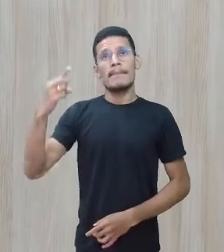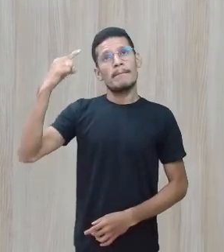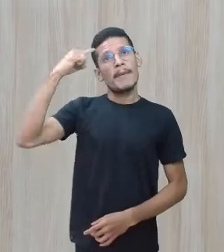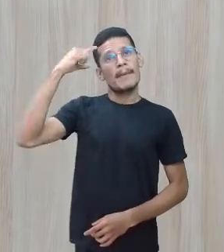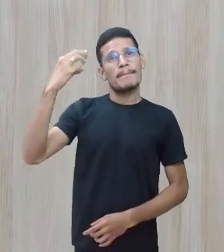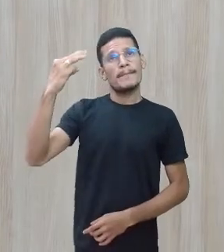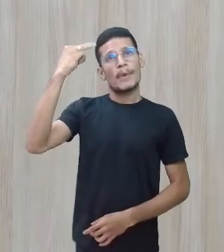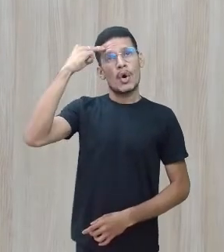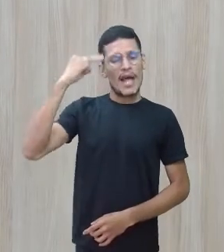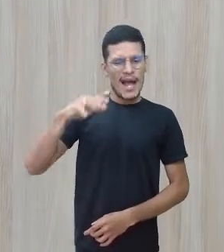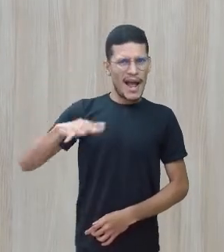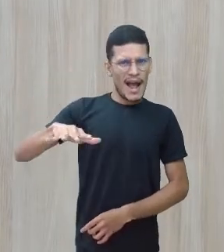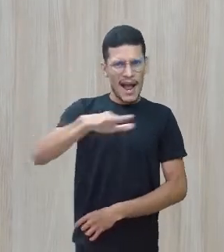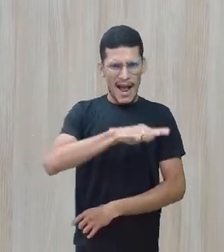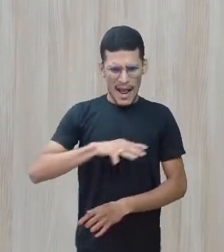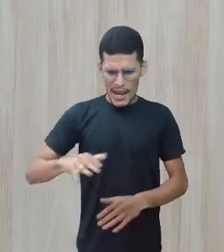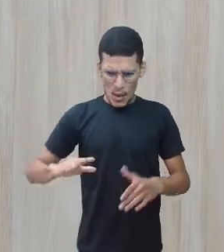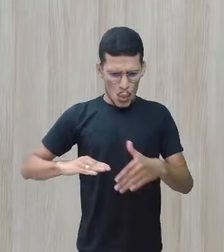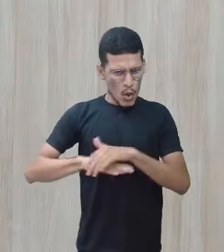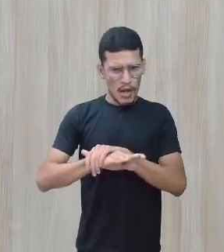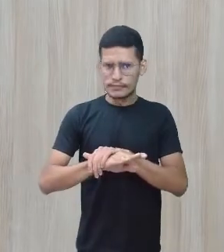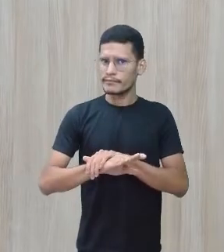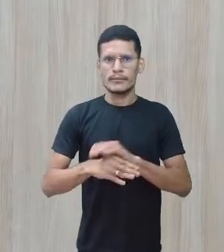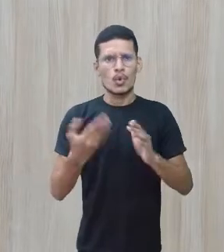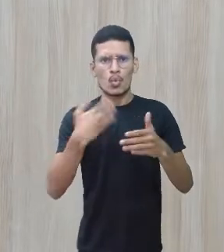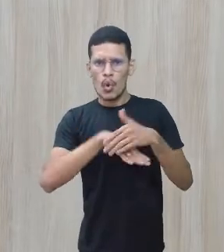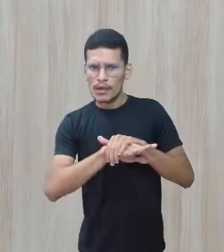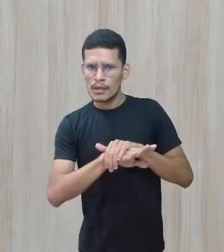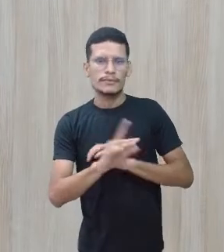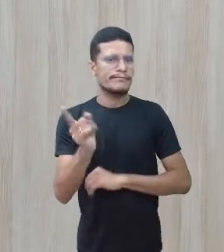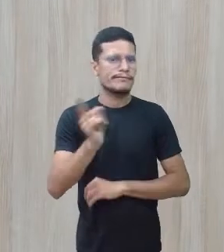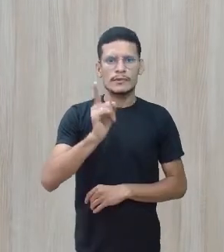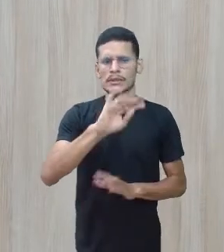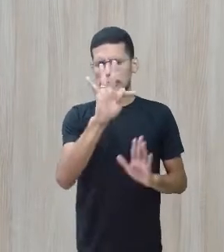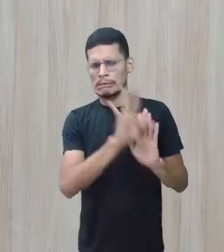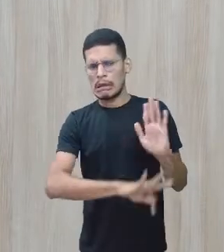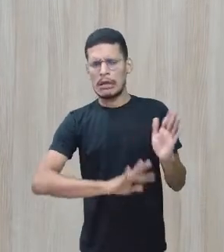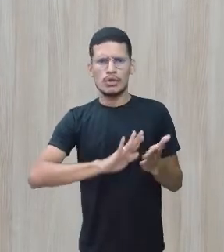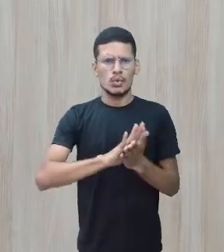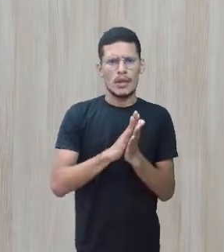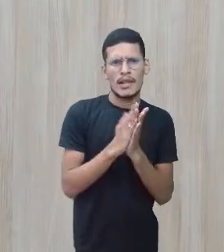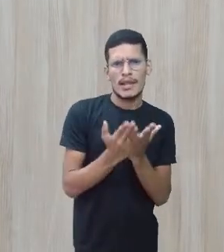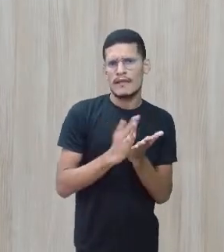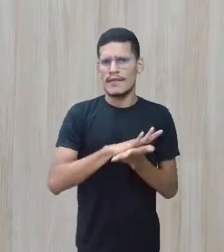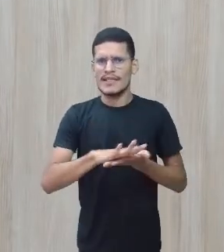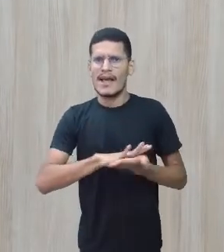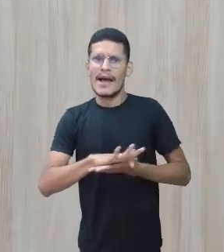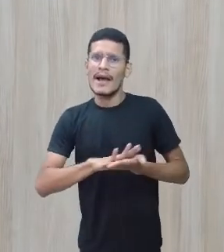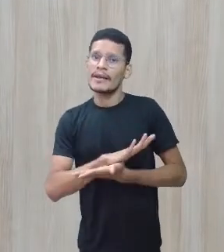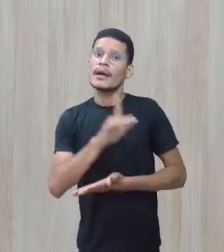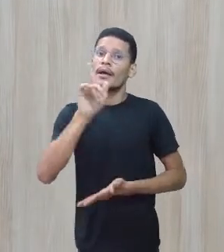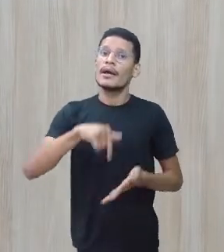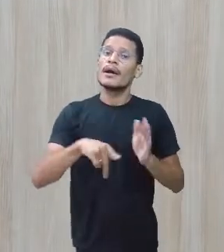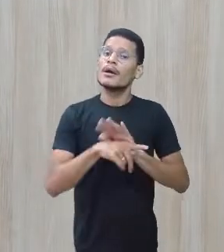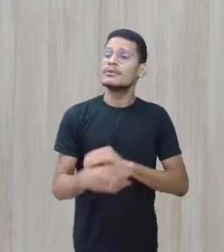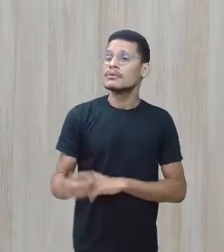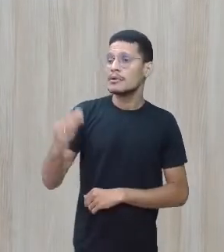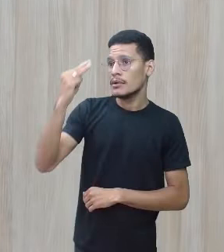espaço físico, em nenhum lugar palpável. Não está num texto, não está num livro, não está gravado. A gente tem o